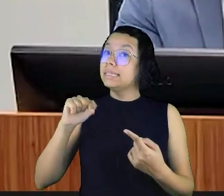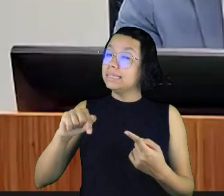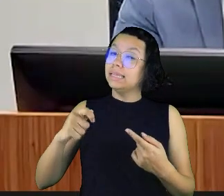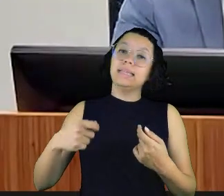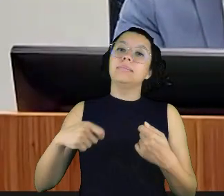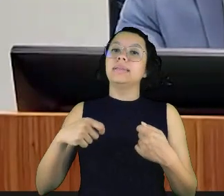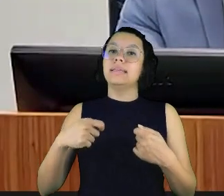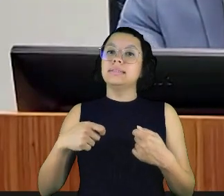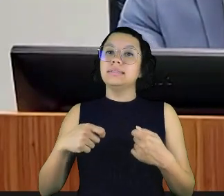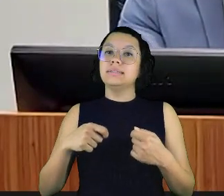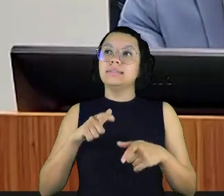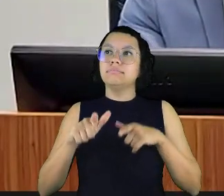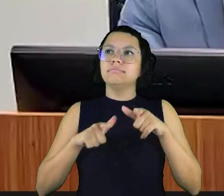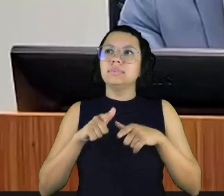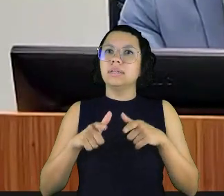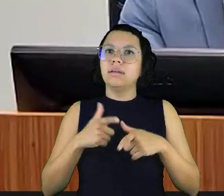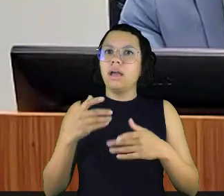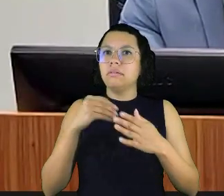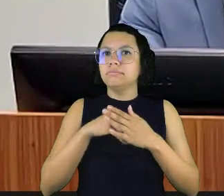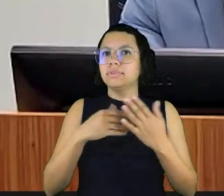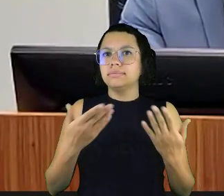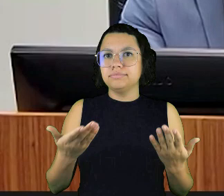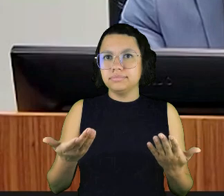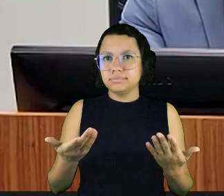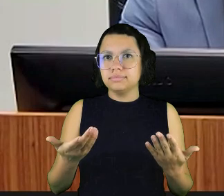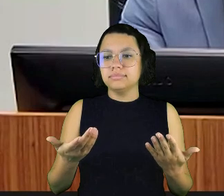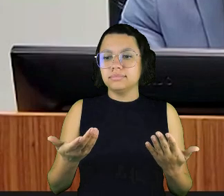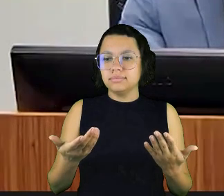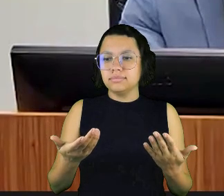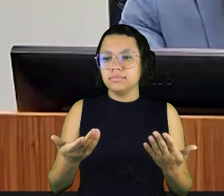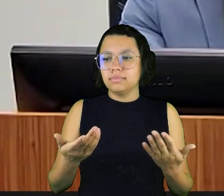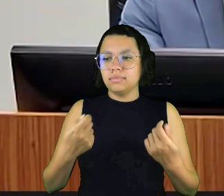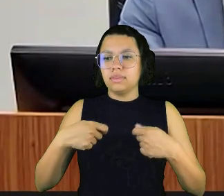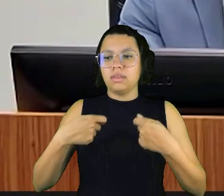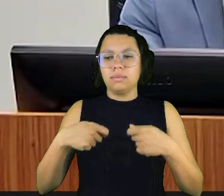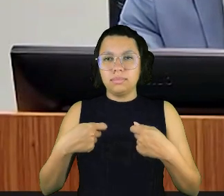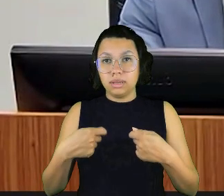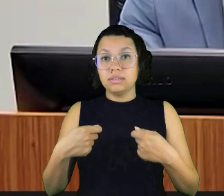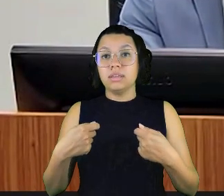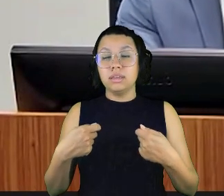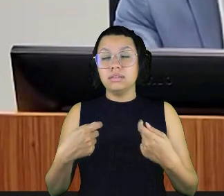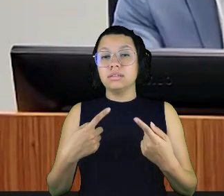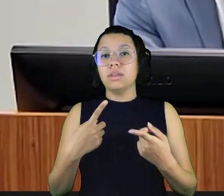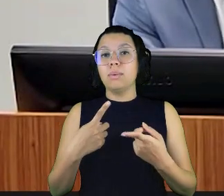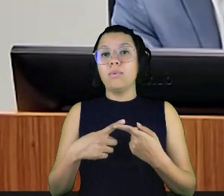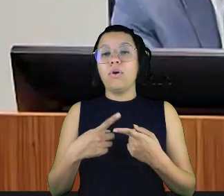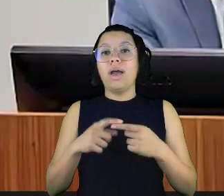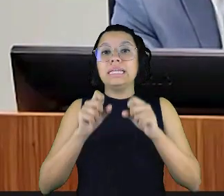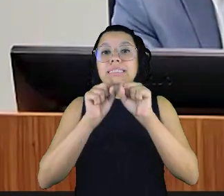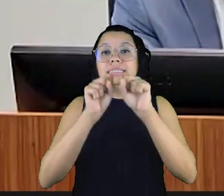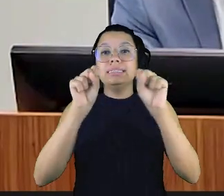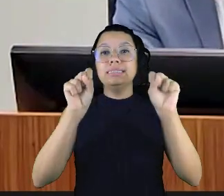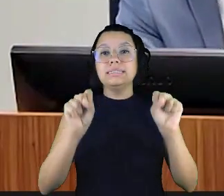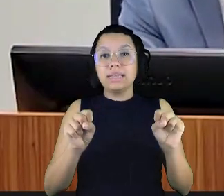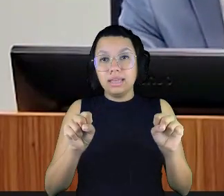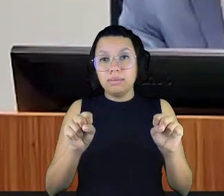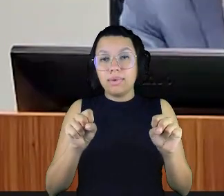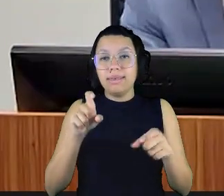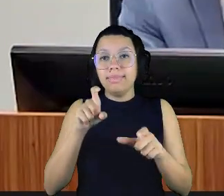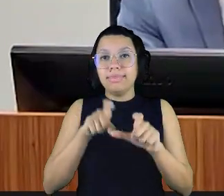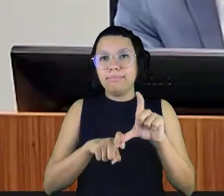Sim. Precisa interoperar, porque esse sistema que depende de controle paralelo feito